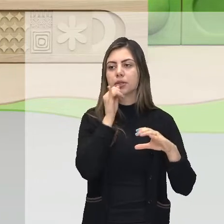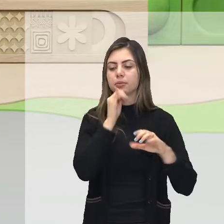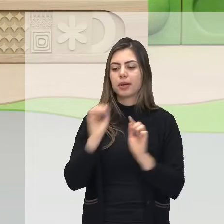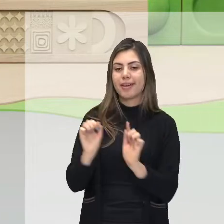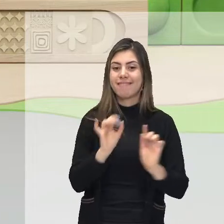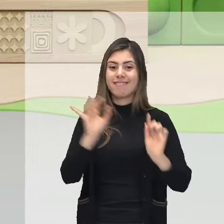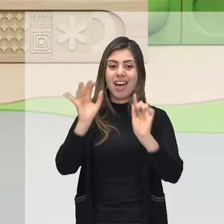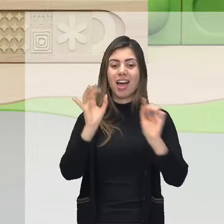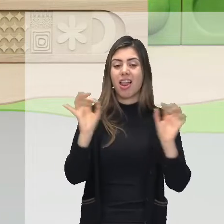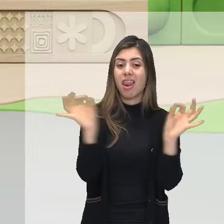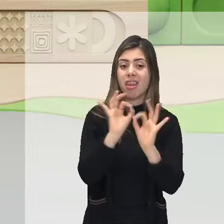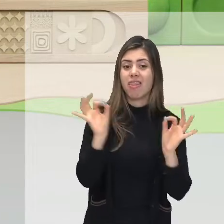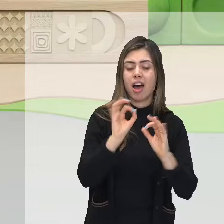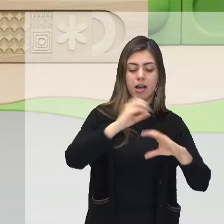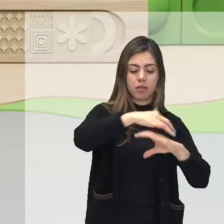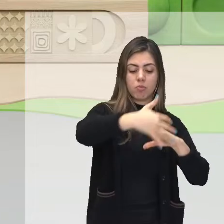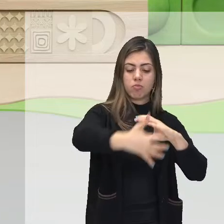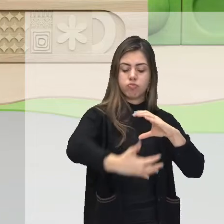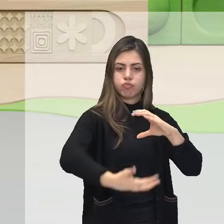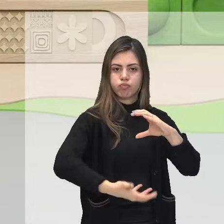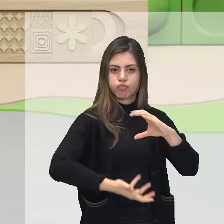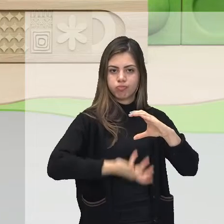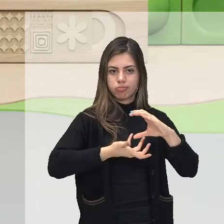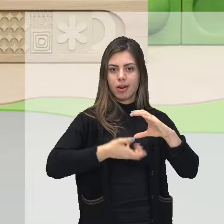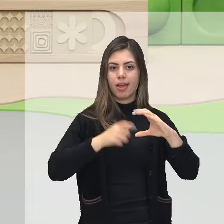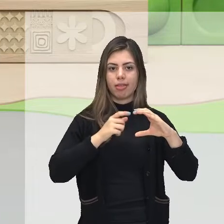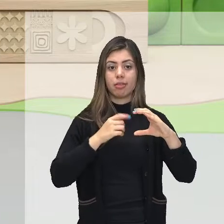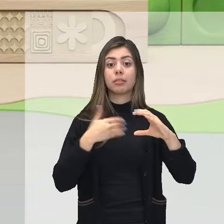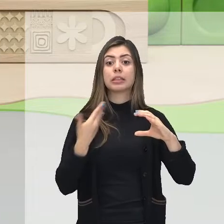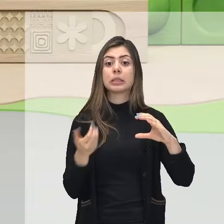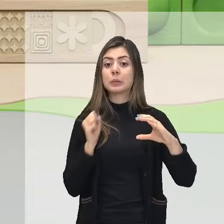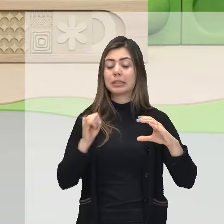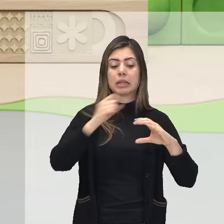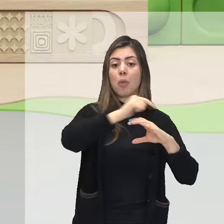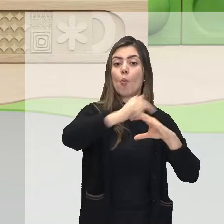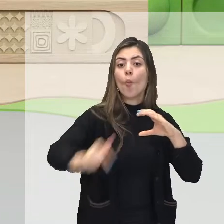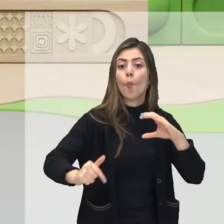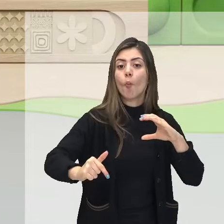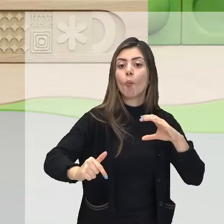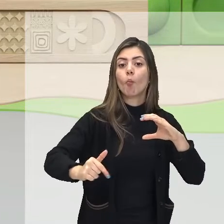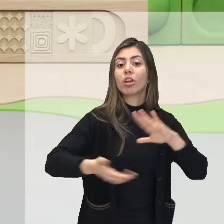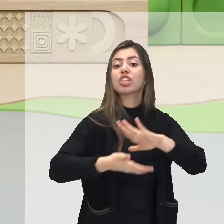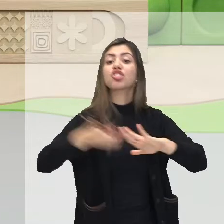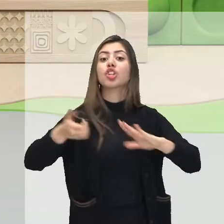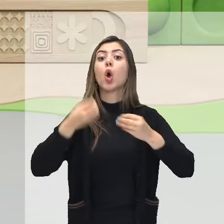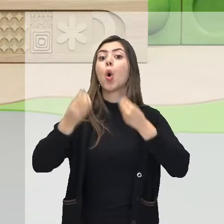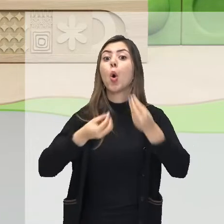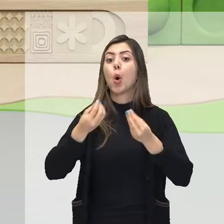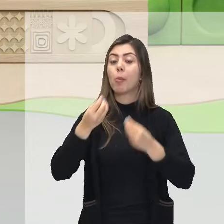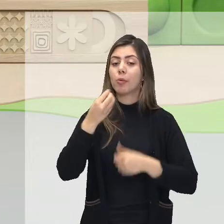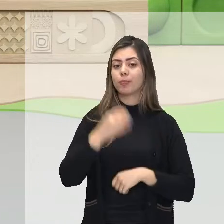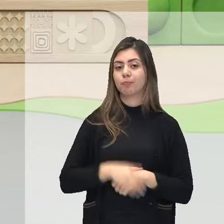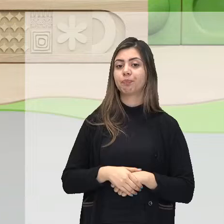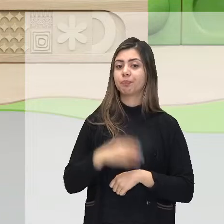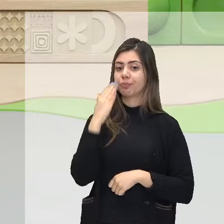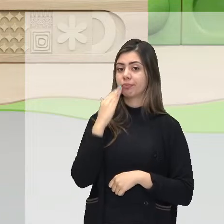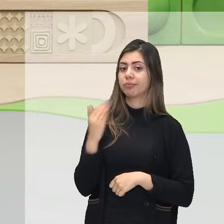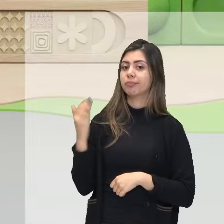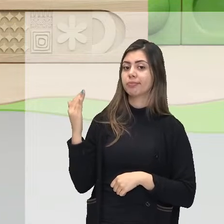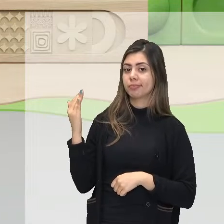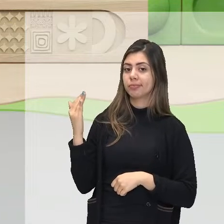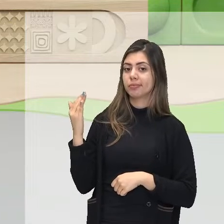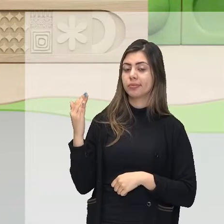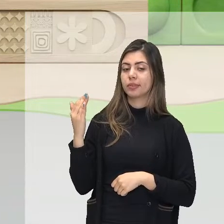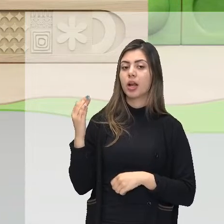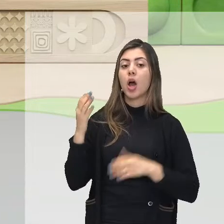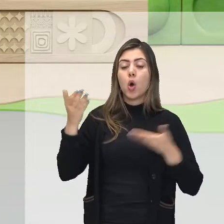né, envolvendo aí o nosso planeta, olha aí o que aconteceria. Nós recebemos a